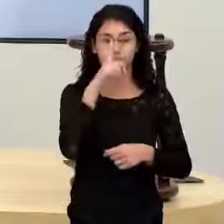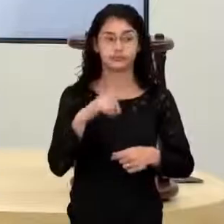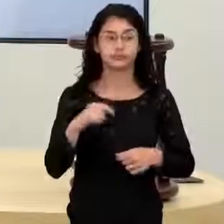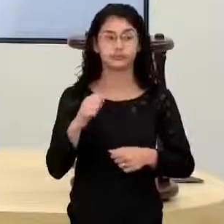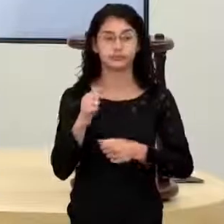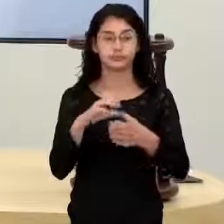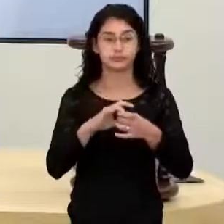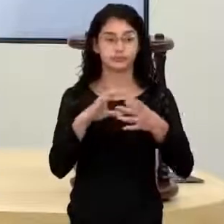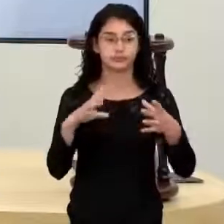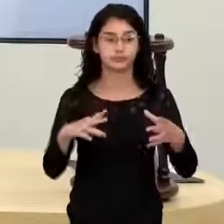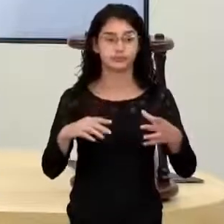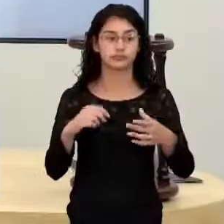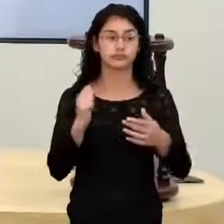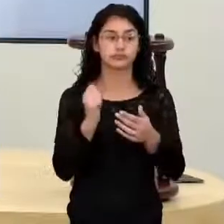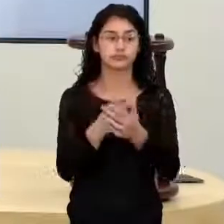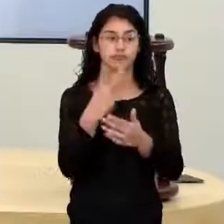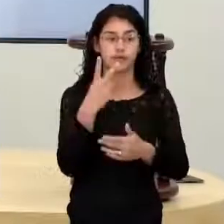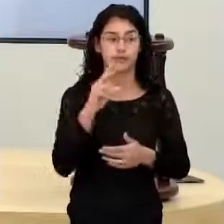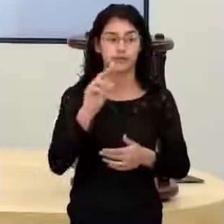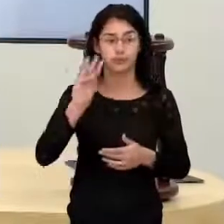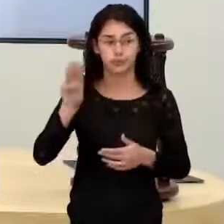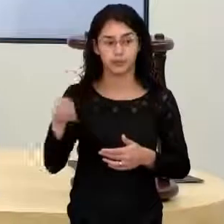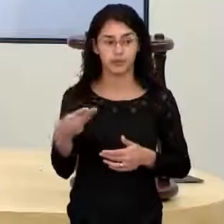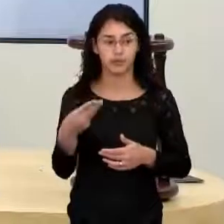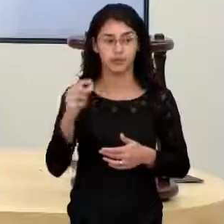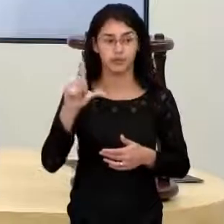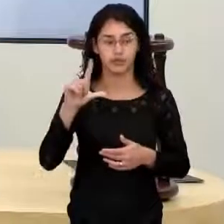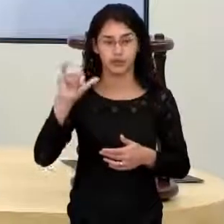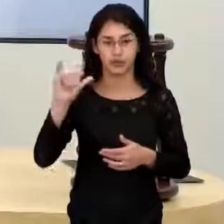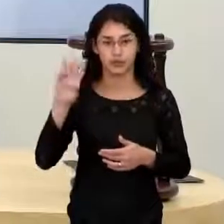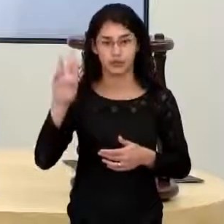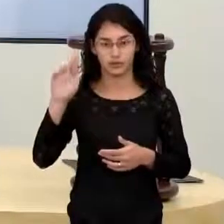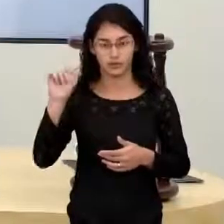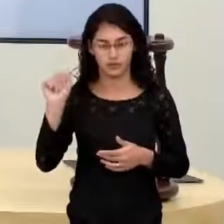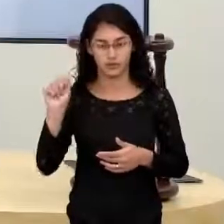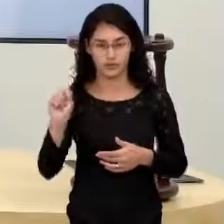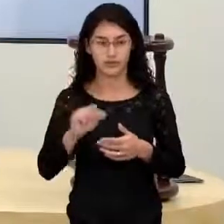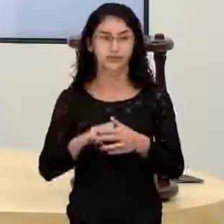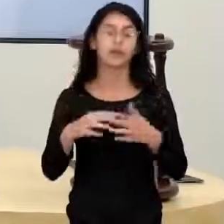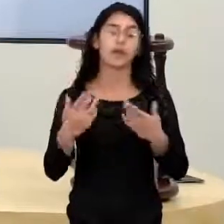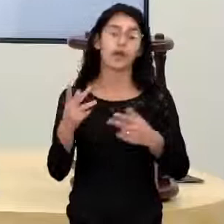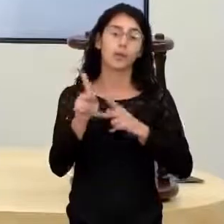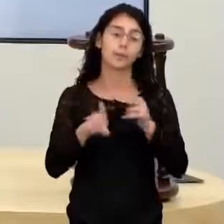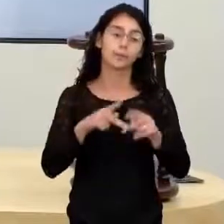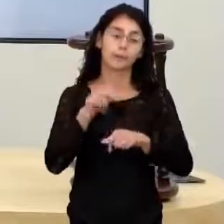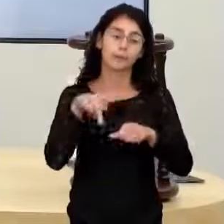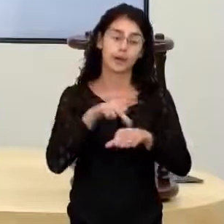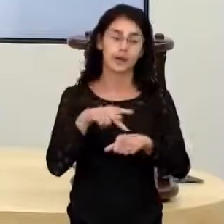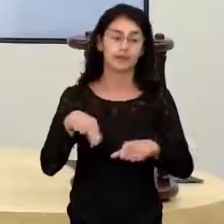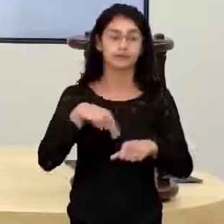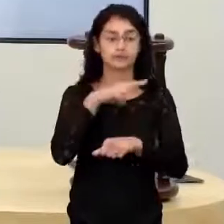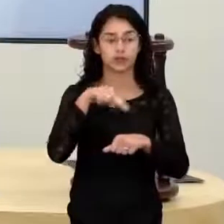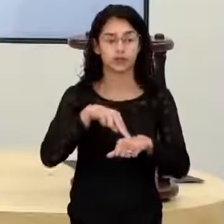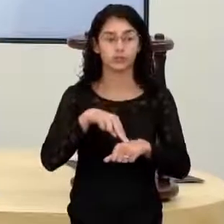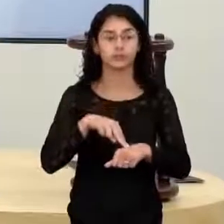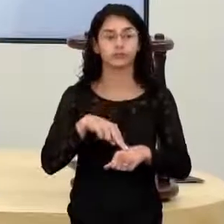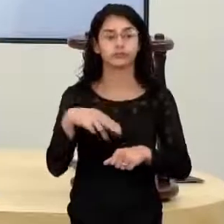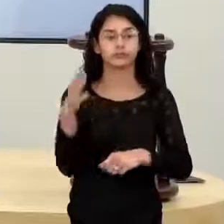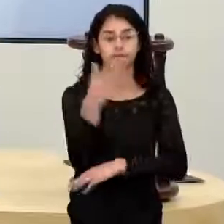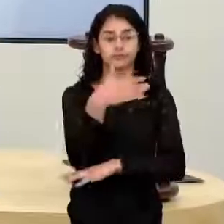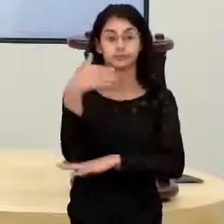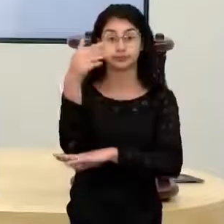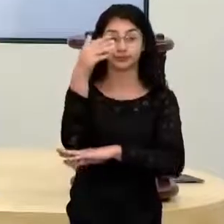o valor foi 2 milhões de libras. Mas ainda assim, é o nosso país, é a nossa nação, é a nossa pátria, é a terra onde